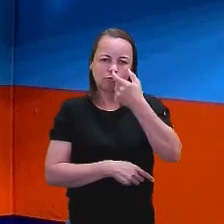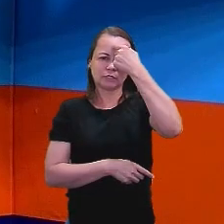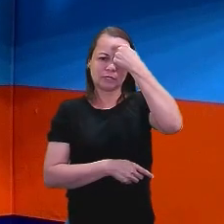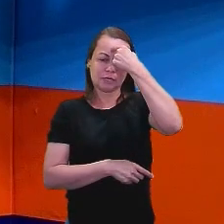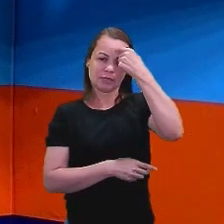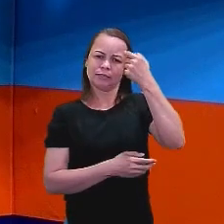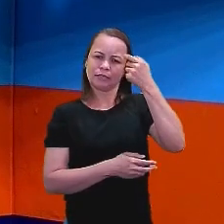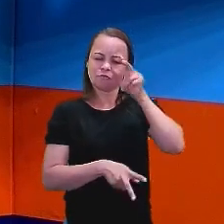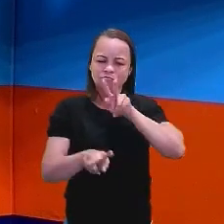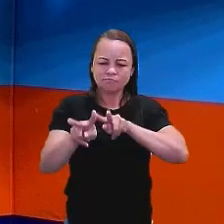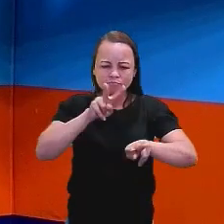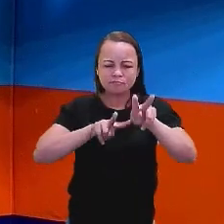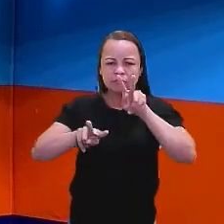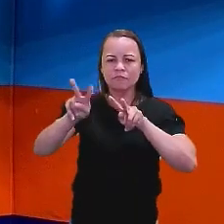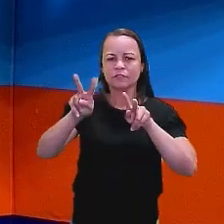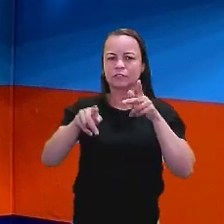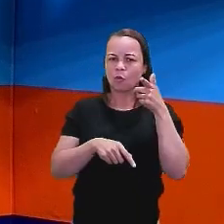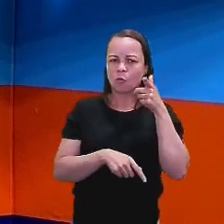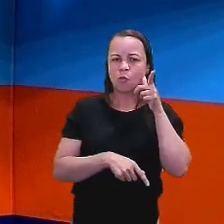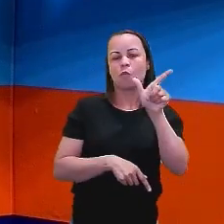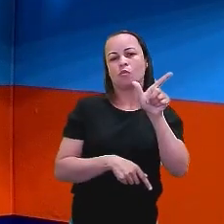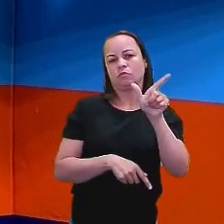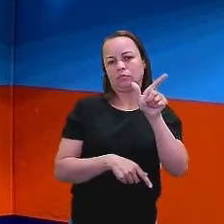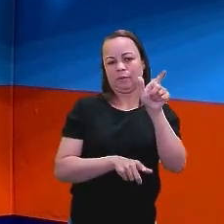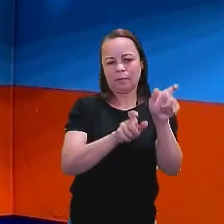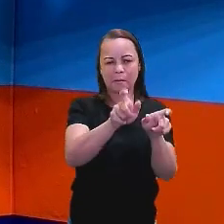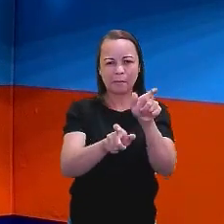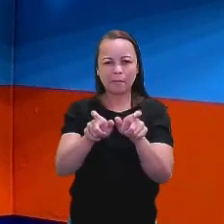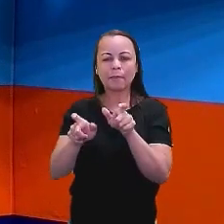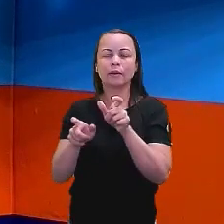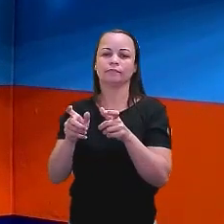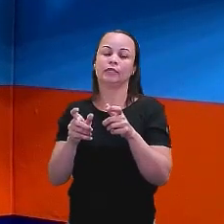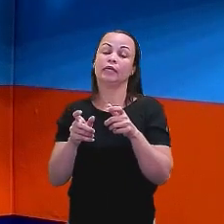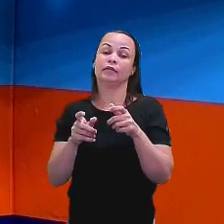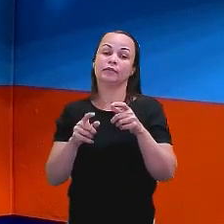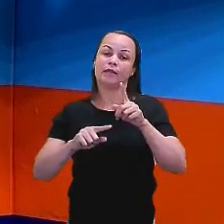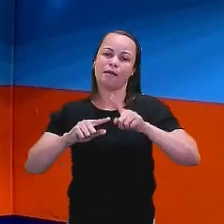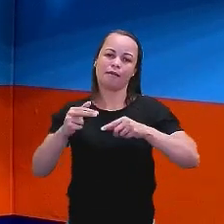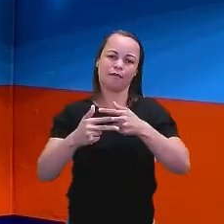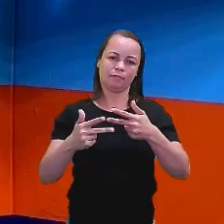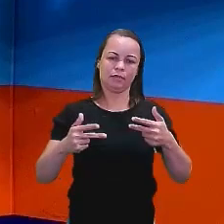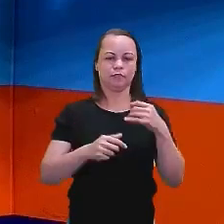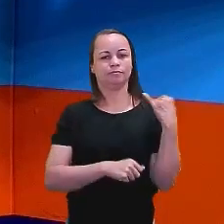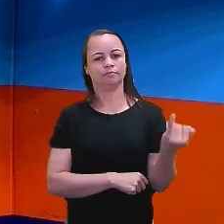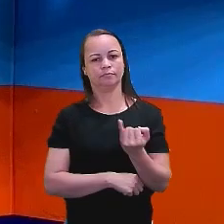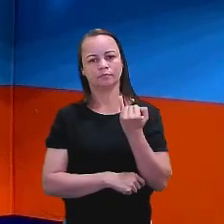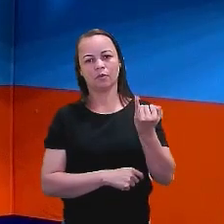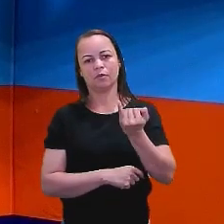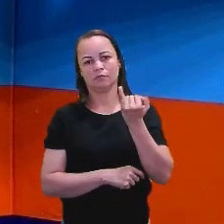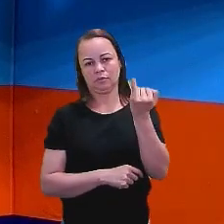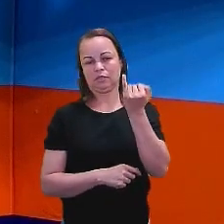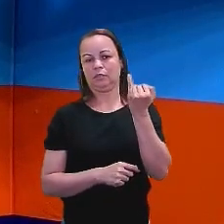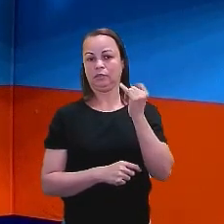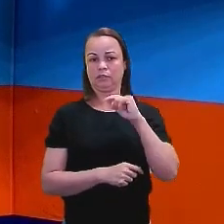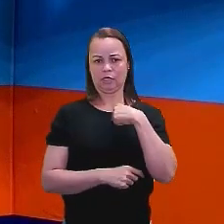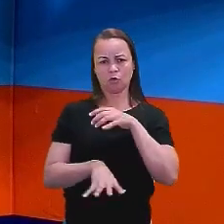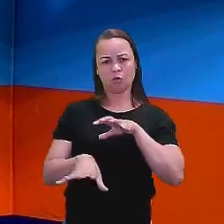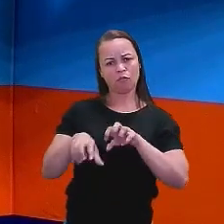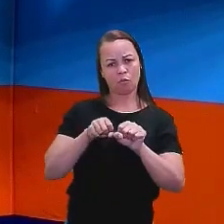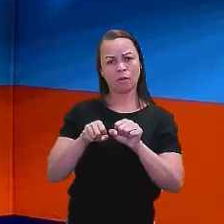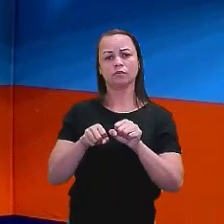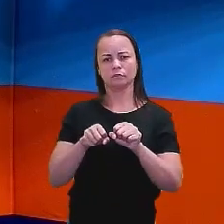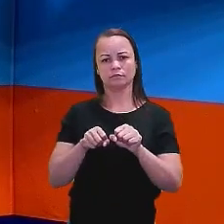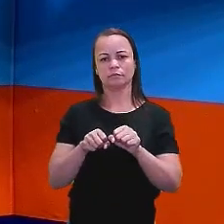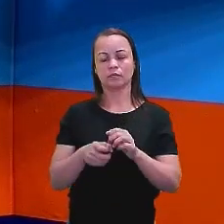consigam visualizar no povo negro elementos importantes na nossa formação, porque